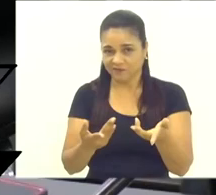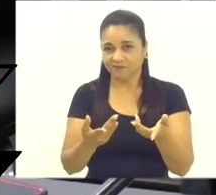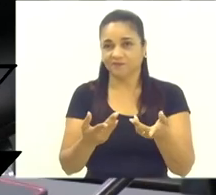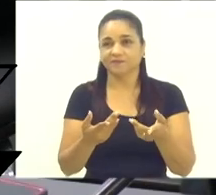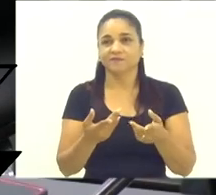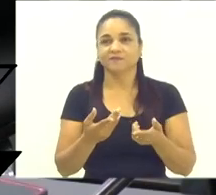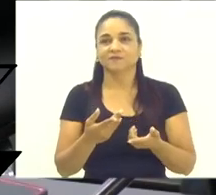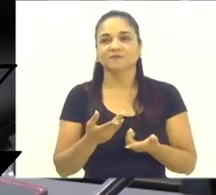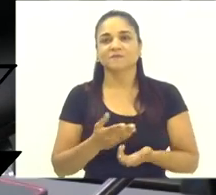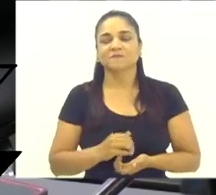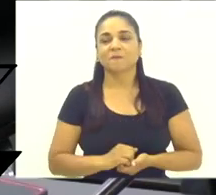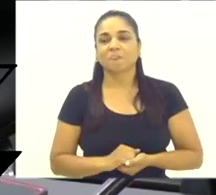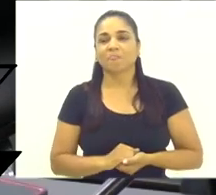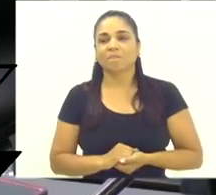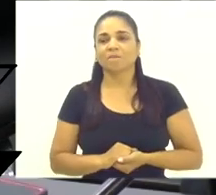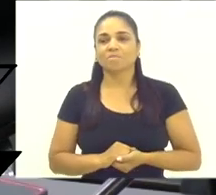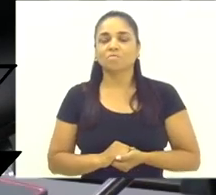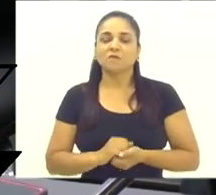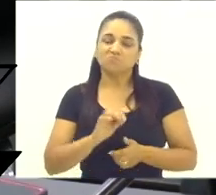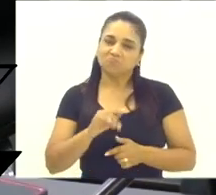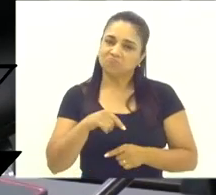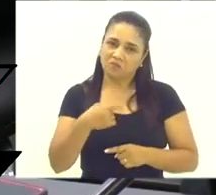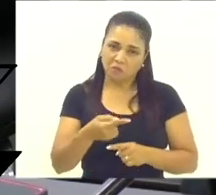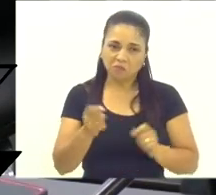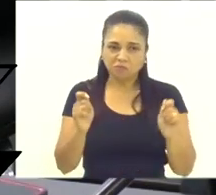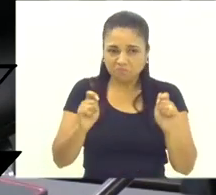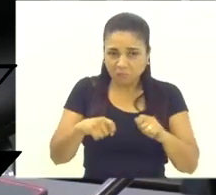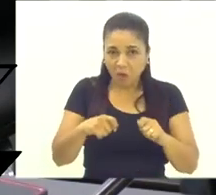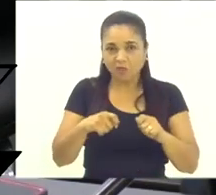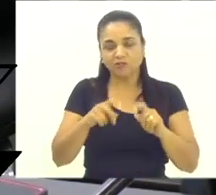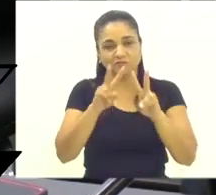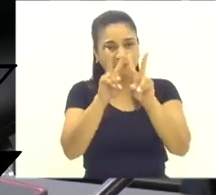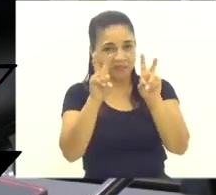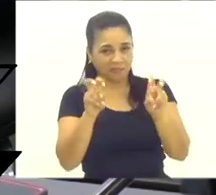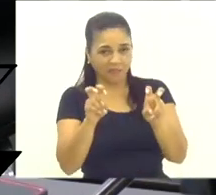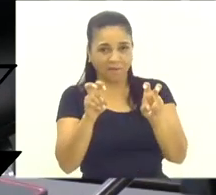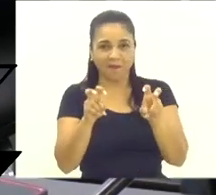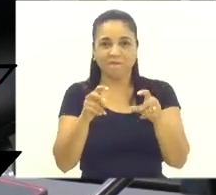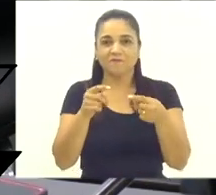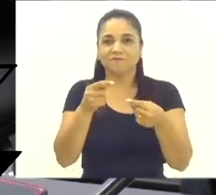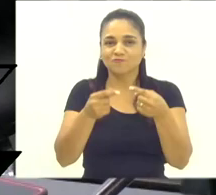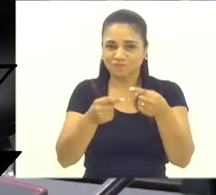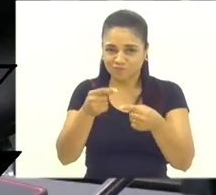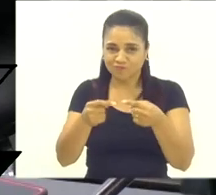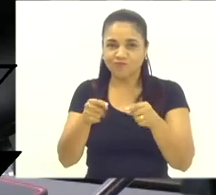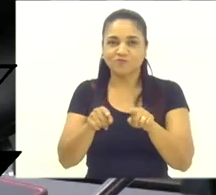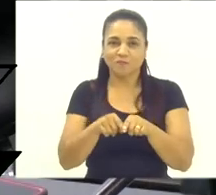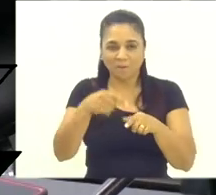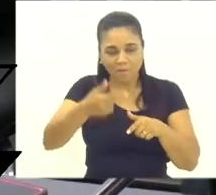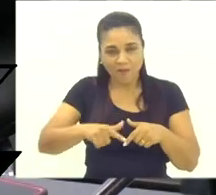enfim a gente pode seria um assunto para para